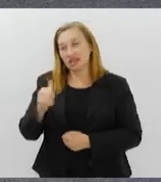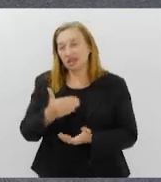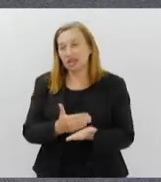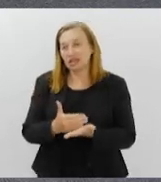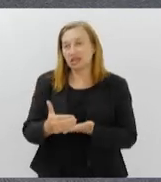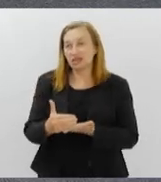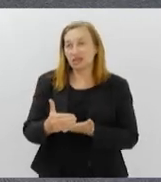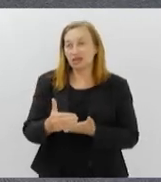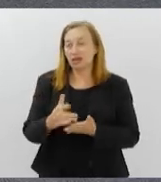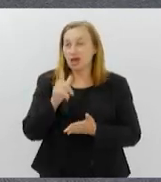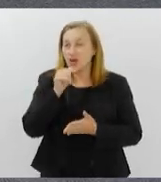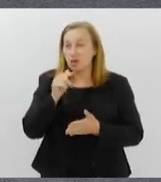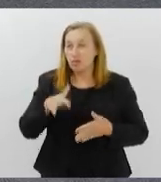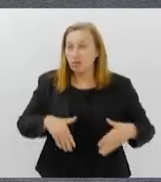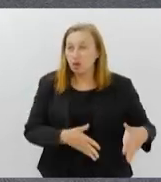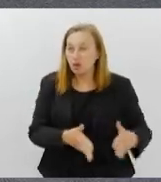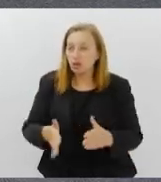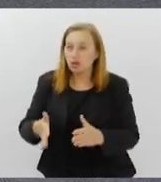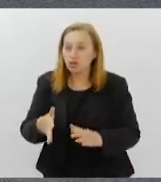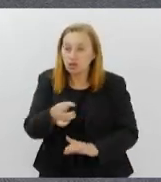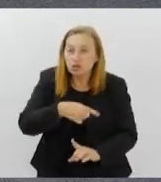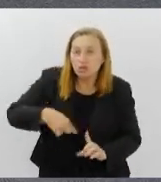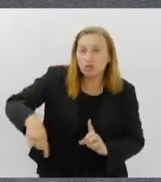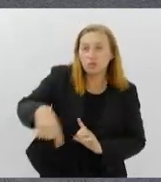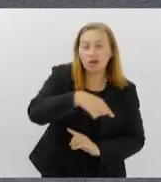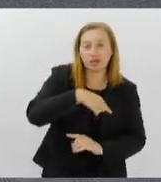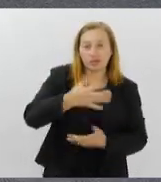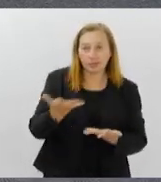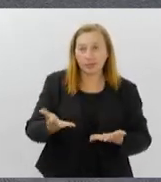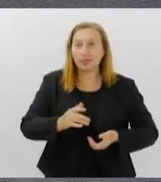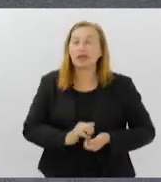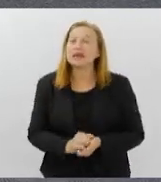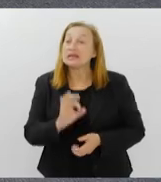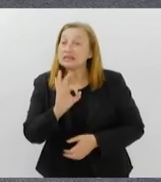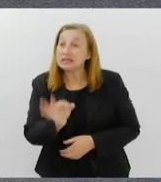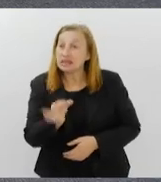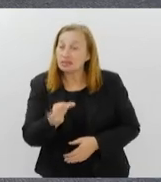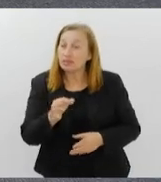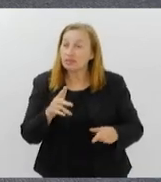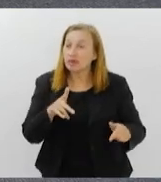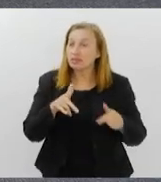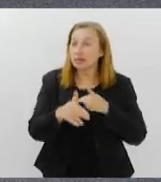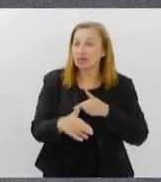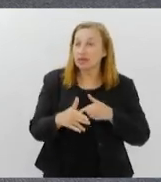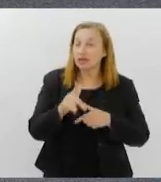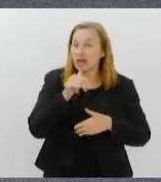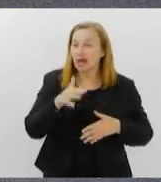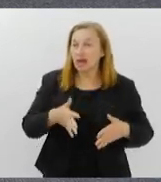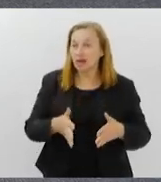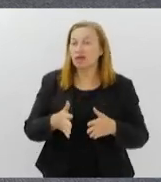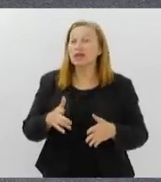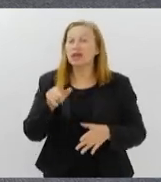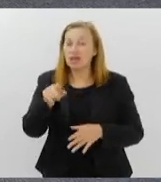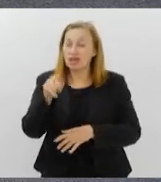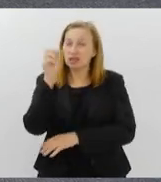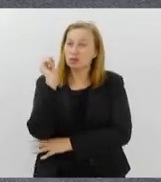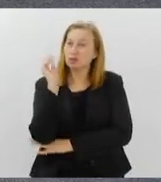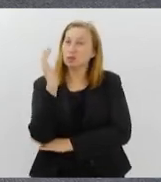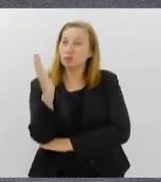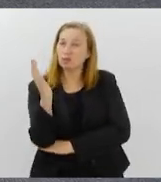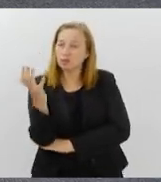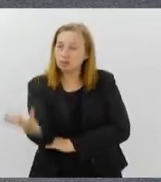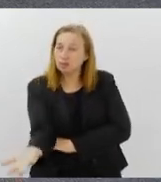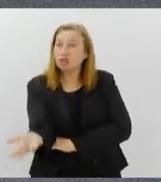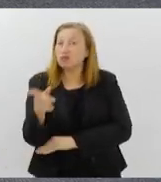margens dos rios, em volta das fontes, né? Exatamente para impedir que a água seque. E esse desmatamento, Vossa Excelência acentuou